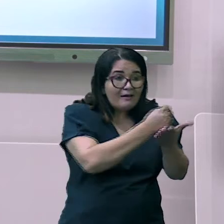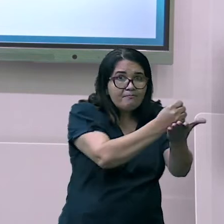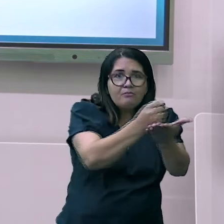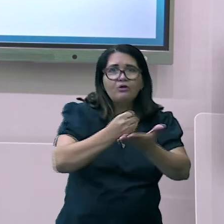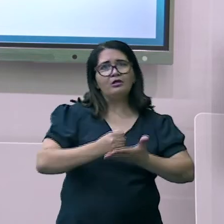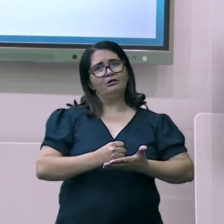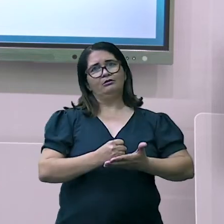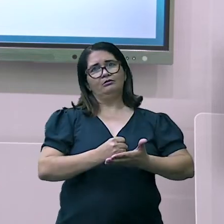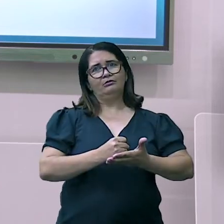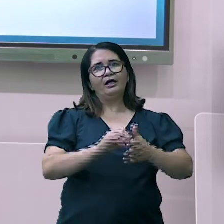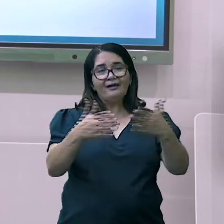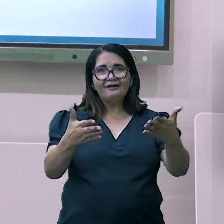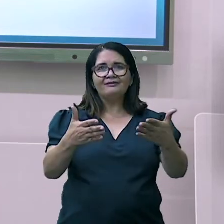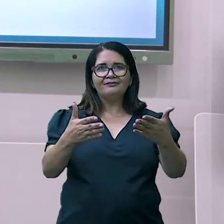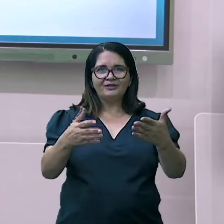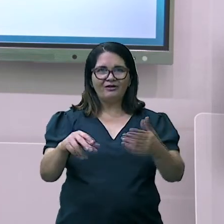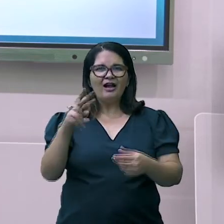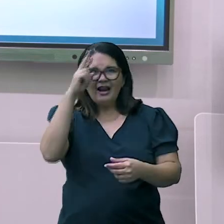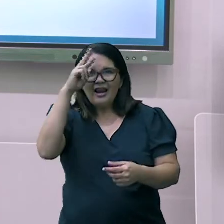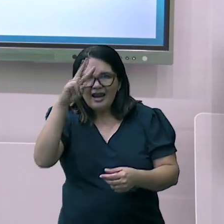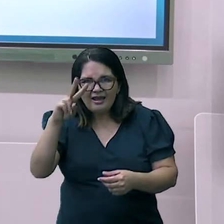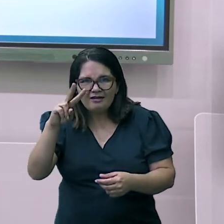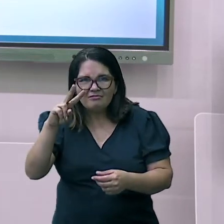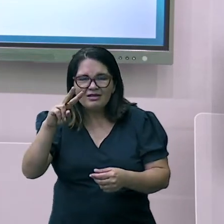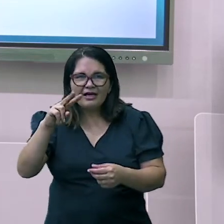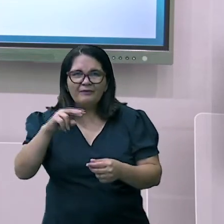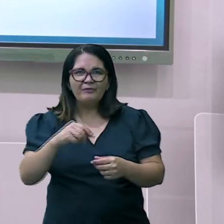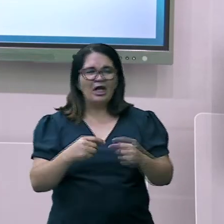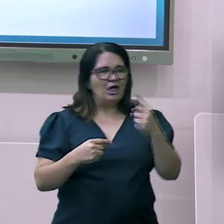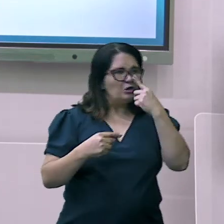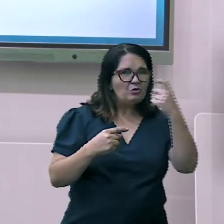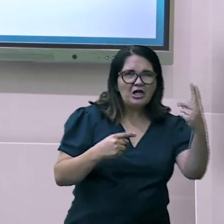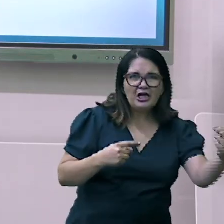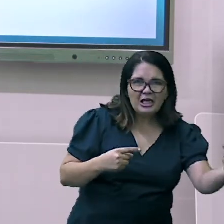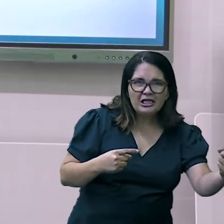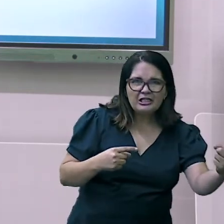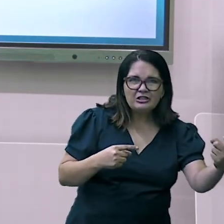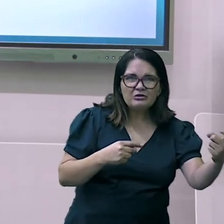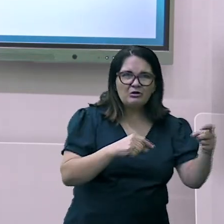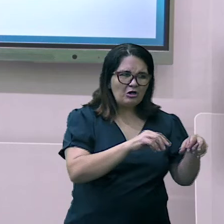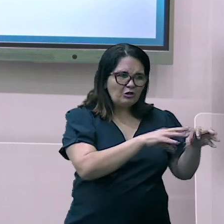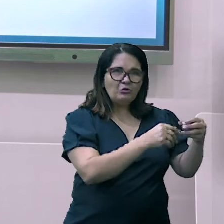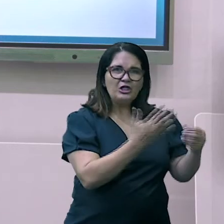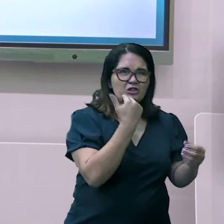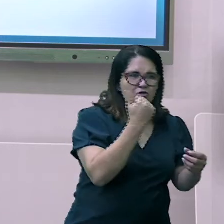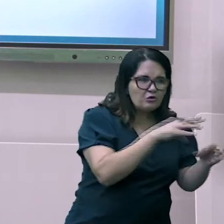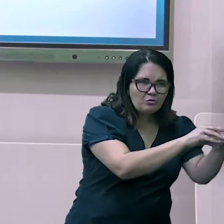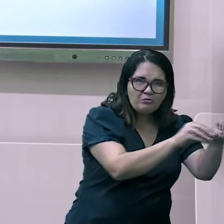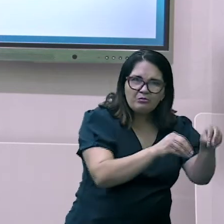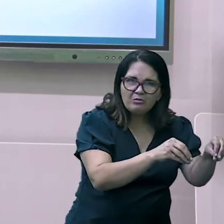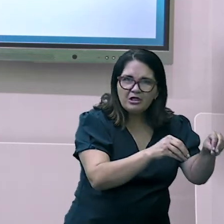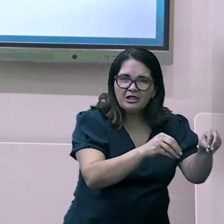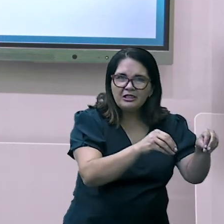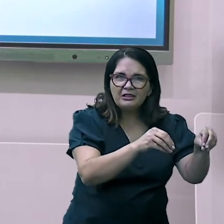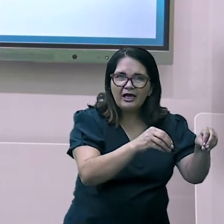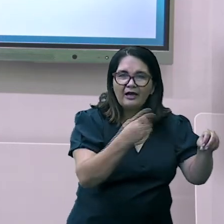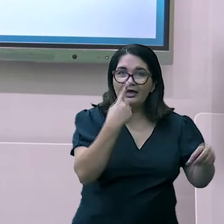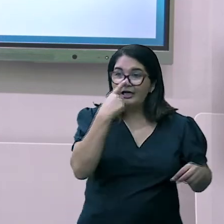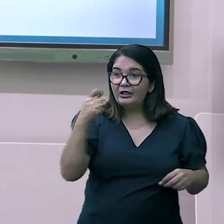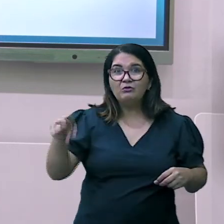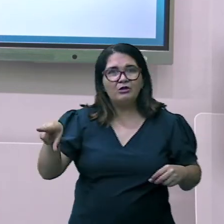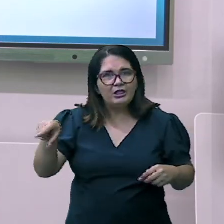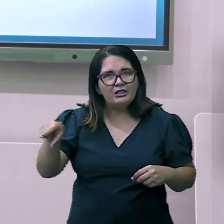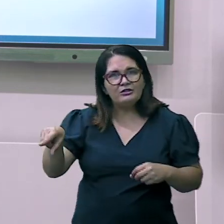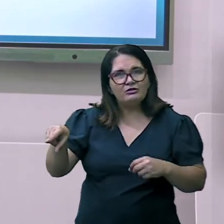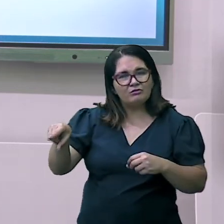do lixo seco, do lixo úmido, do orgânico. Você faz essa separação na sua